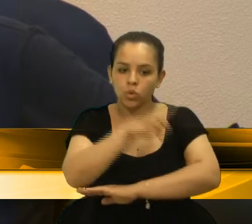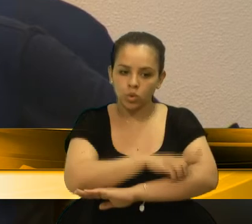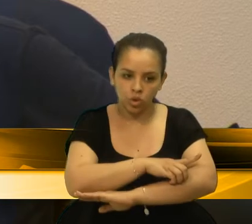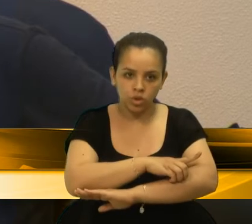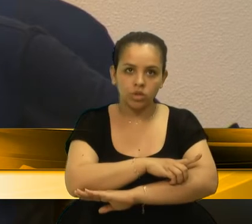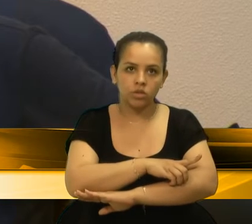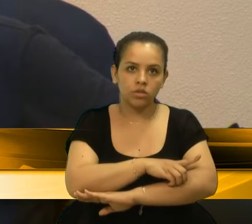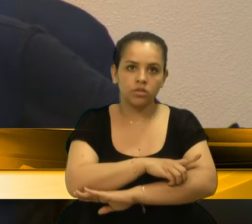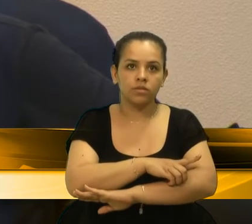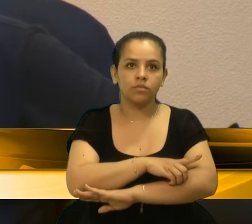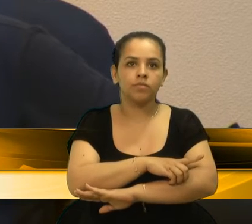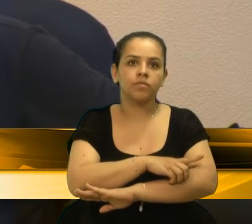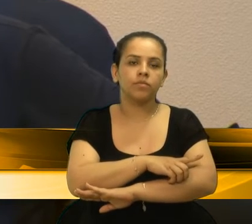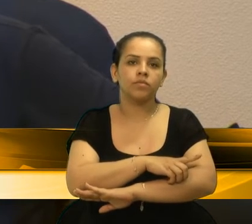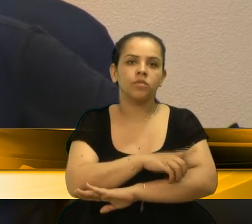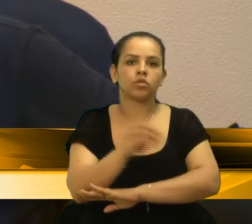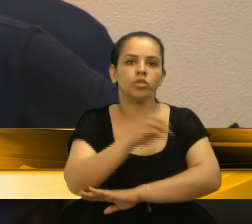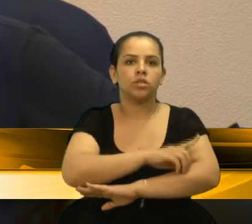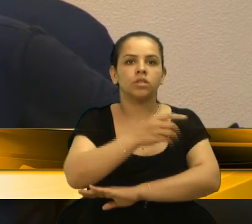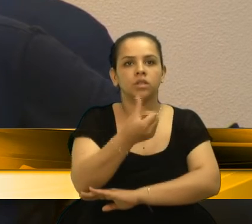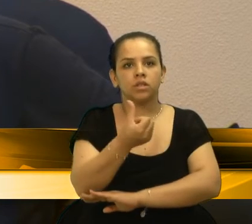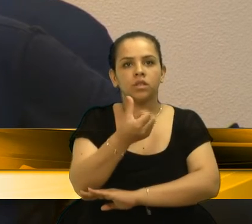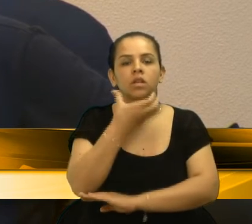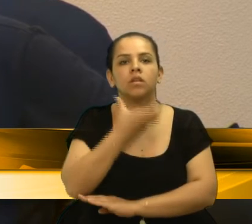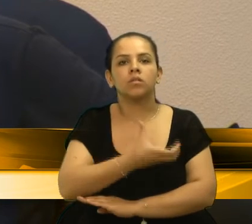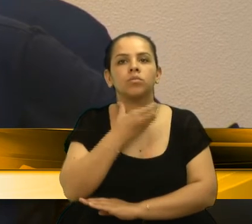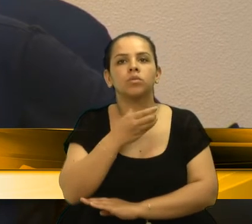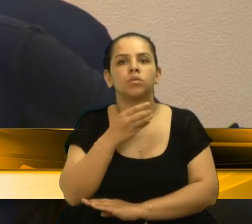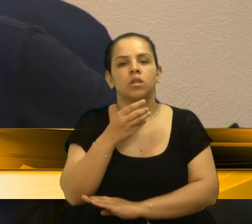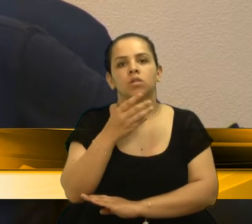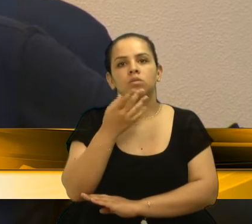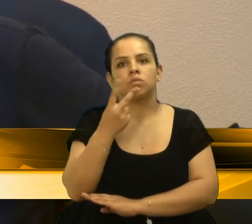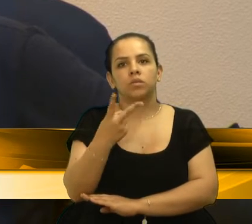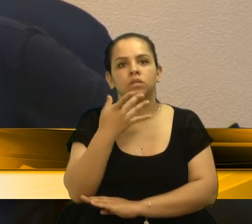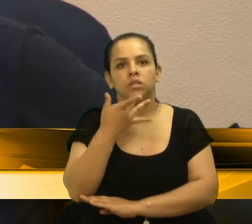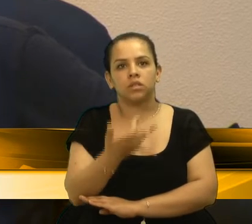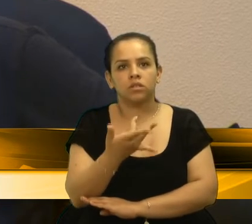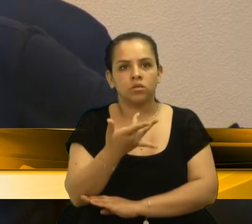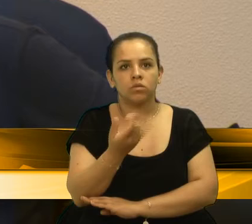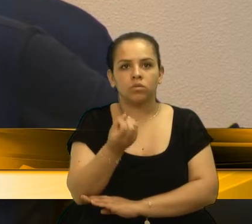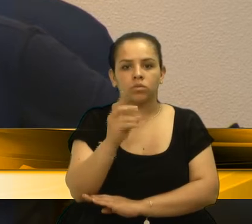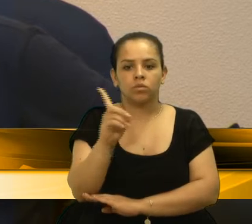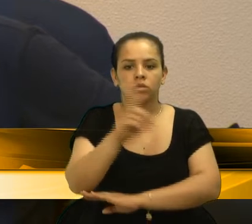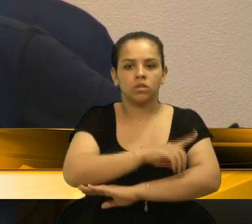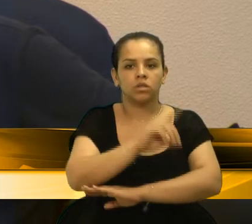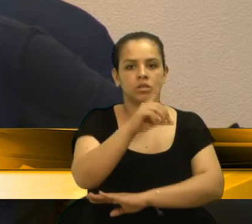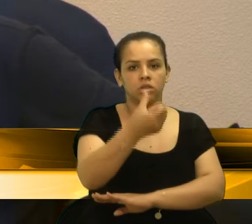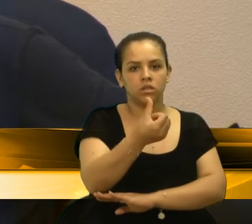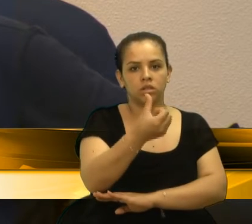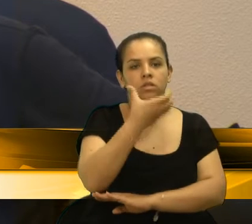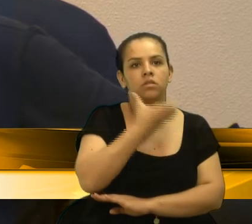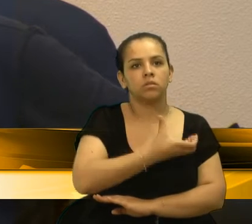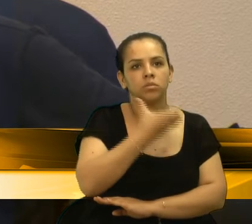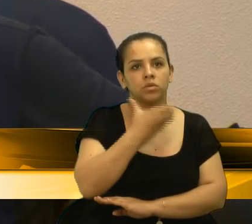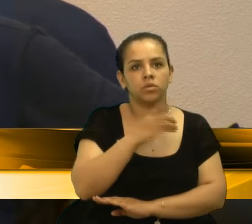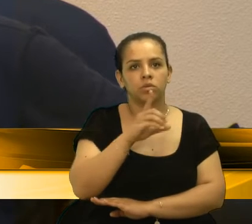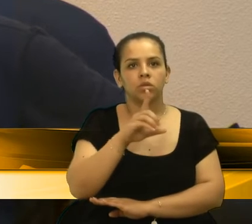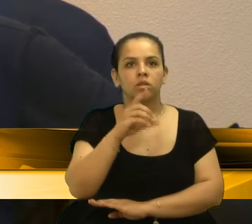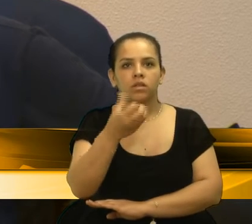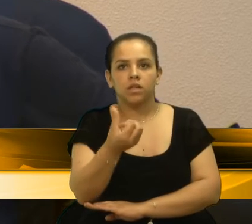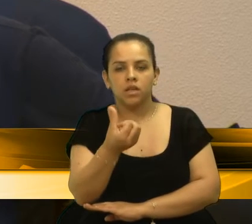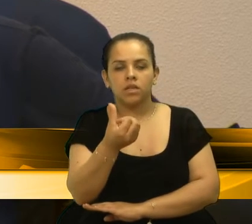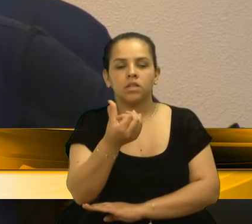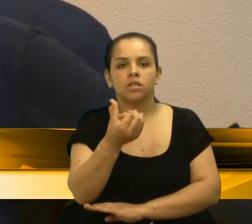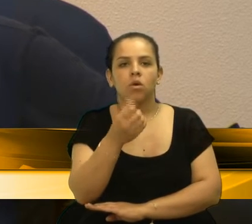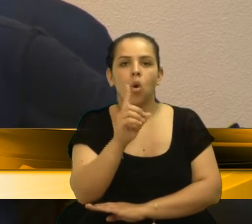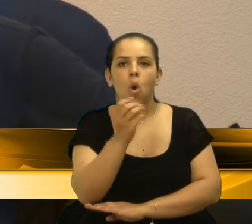designadas pela comissão processante, no dia 6 de dezembro de 2019, às 14 horas, ou alternativamente no dia 6 de dezembro, às 18 horas, ou alternativamente no dia